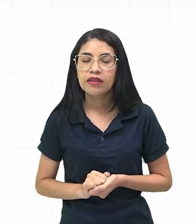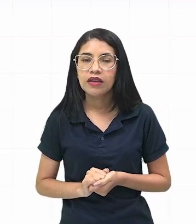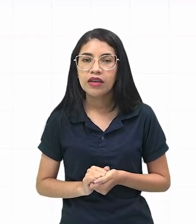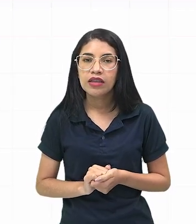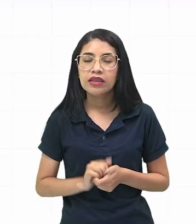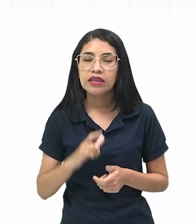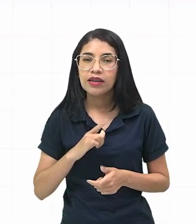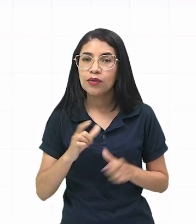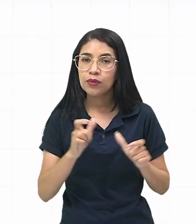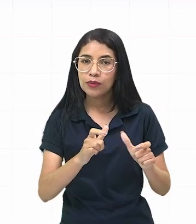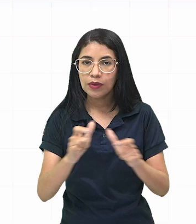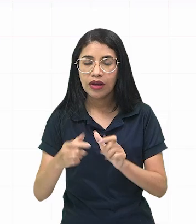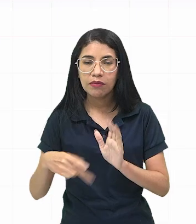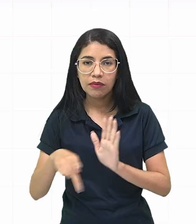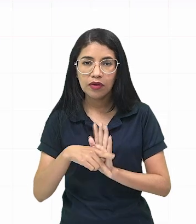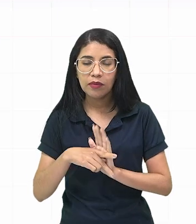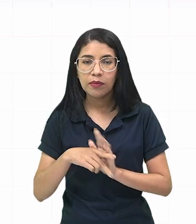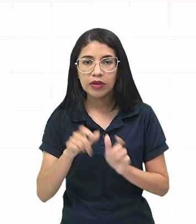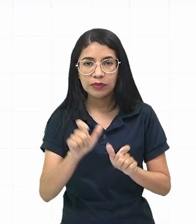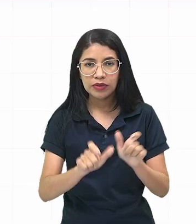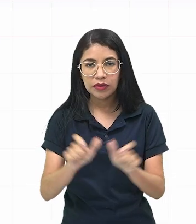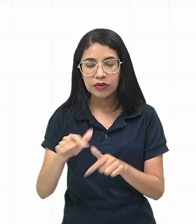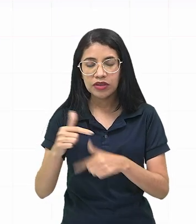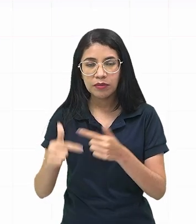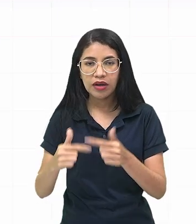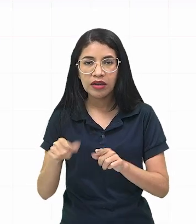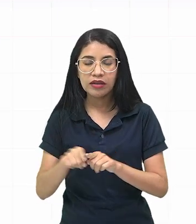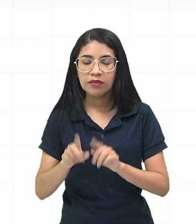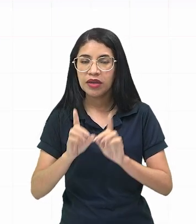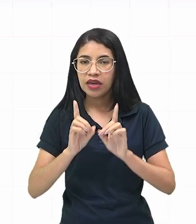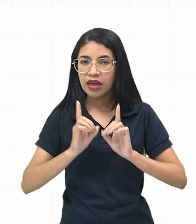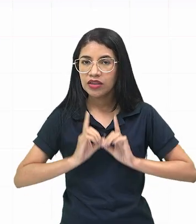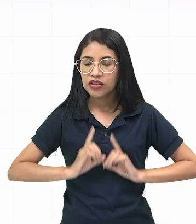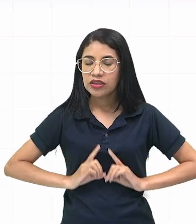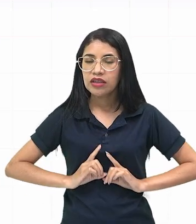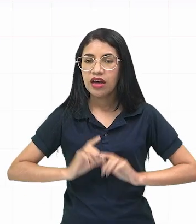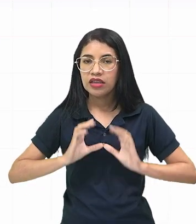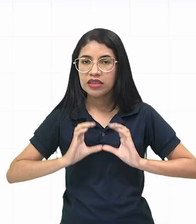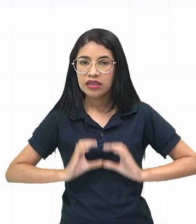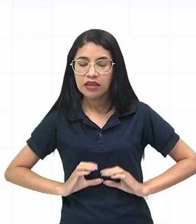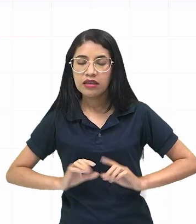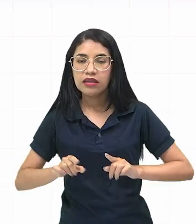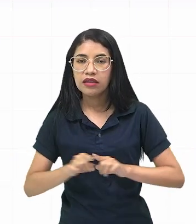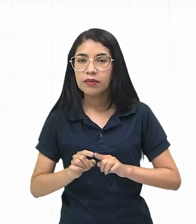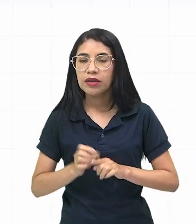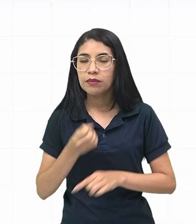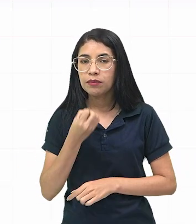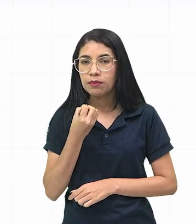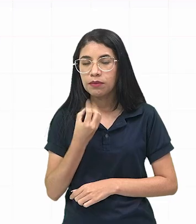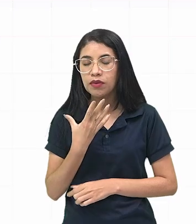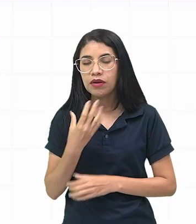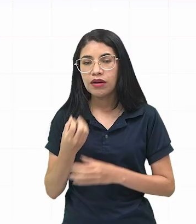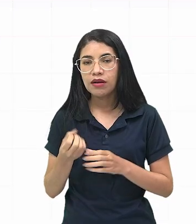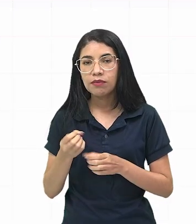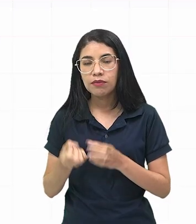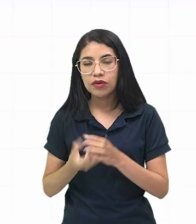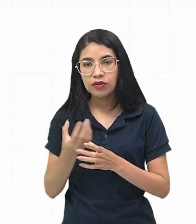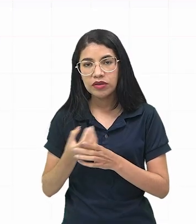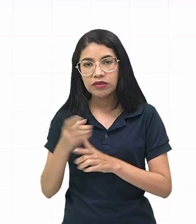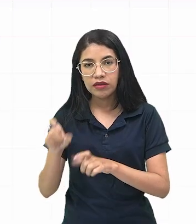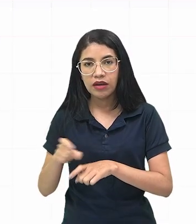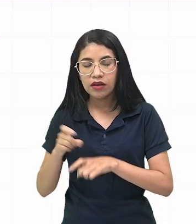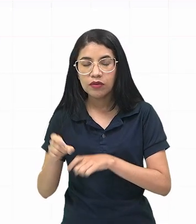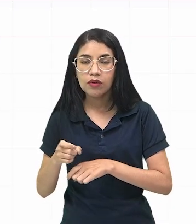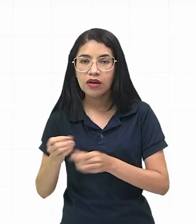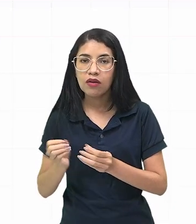dos pedaços de terra para as pessoas, a dignidade das pessoas, a cidadania, a boa produção agrícola para